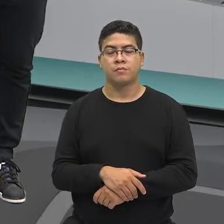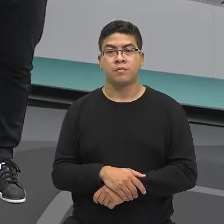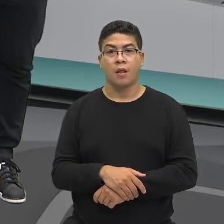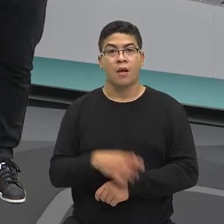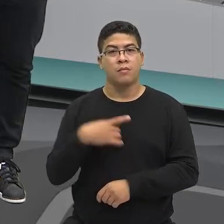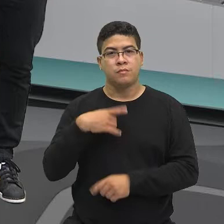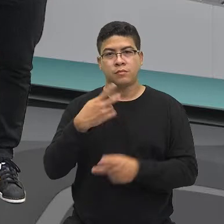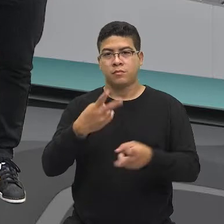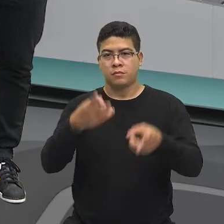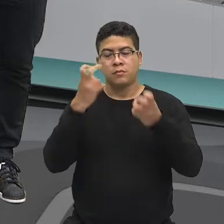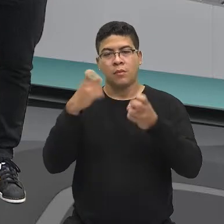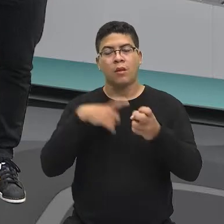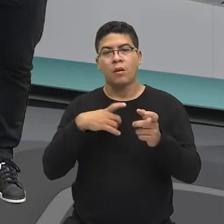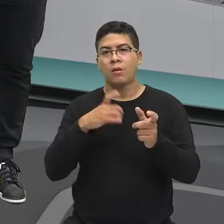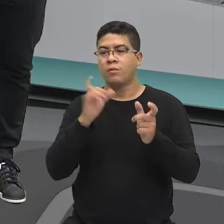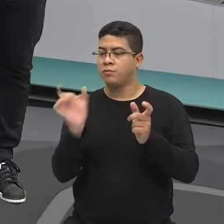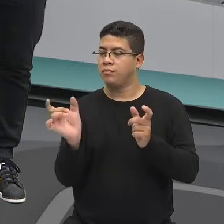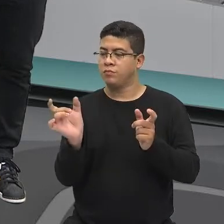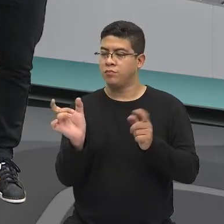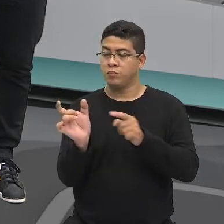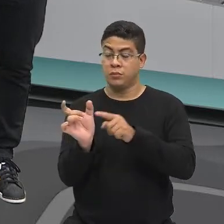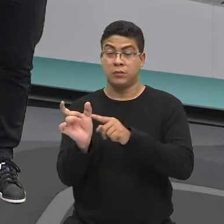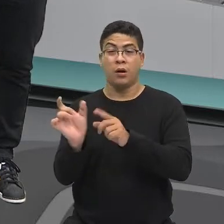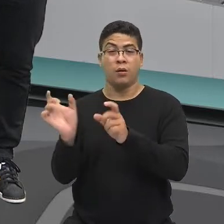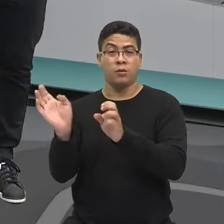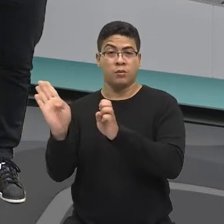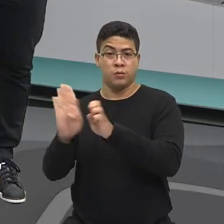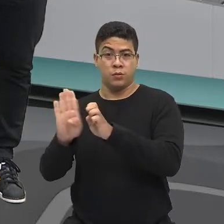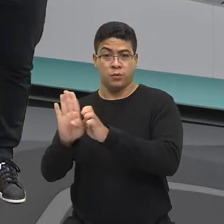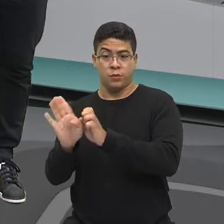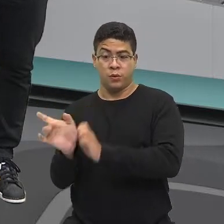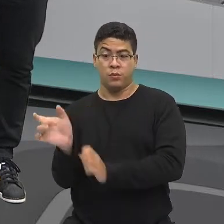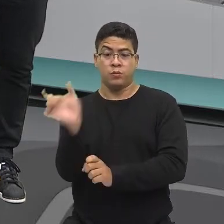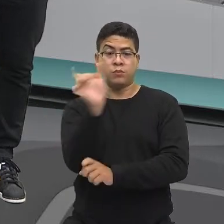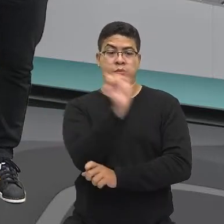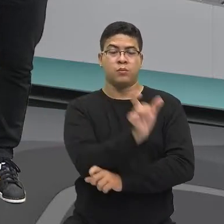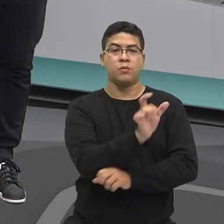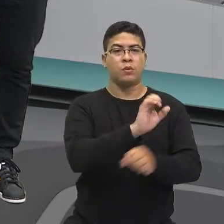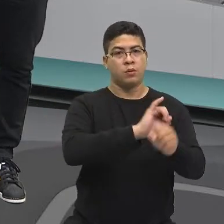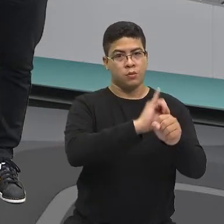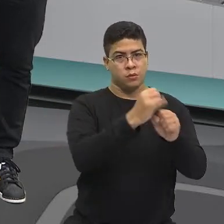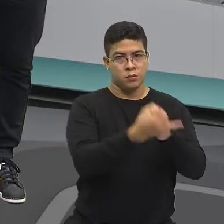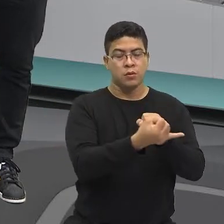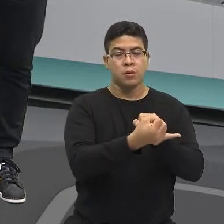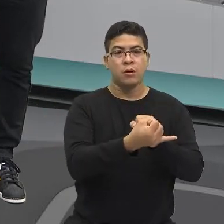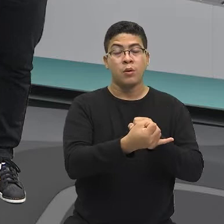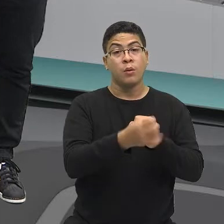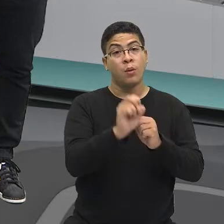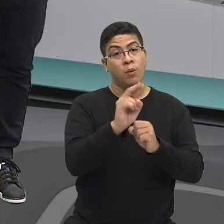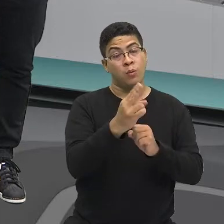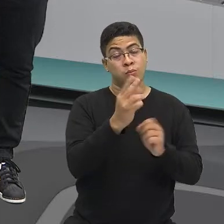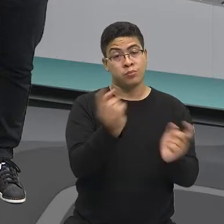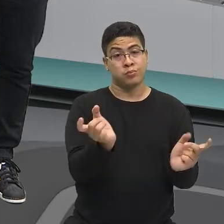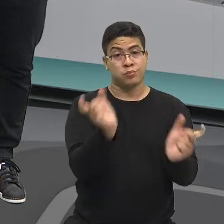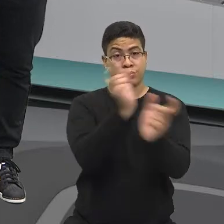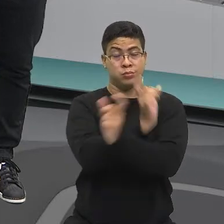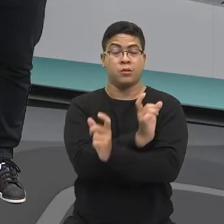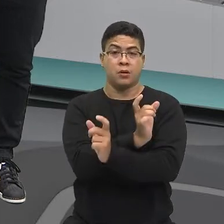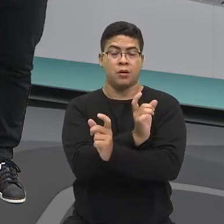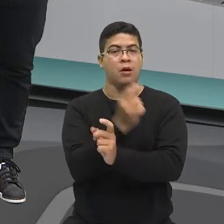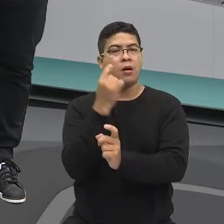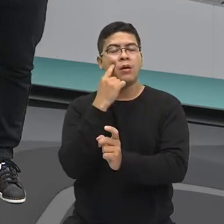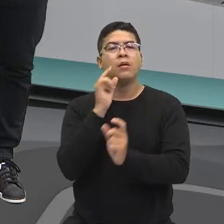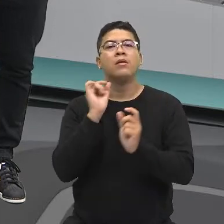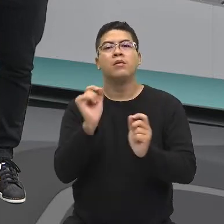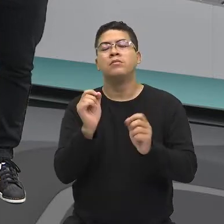tanto de função, ele pode passar a ser um substantivo, passar a ser um adjetivo, ser um caracterizador, ou o contrário. Mas nós vamos falar